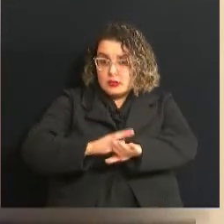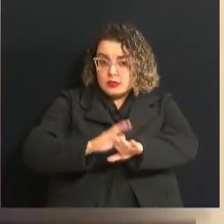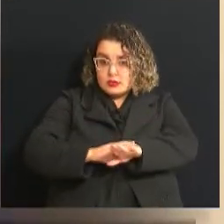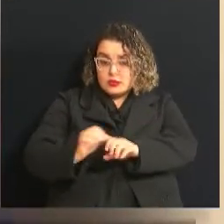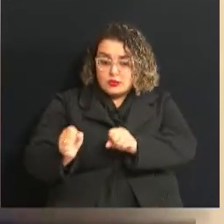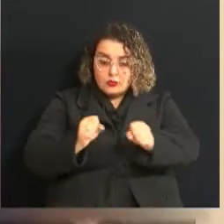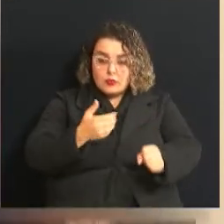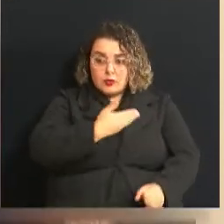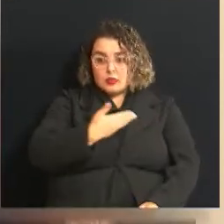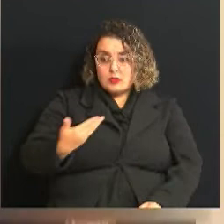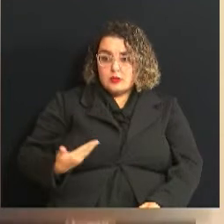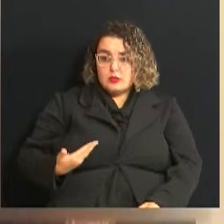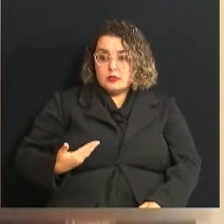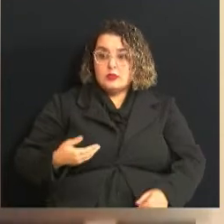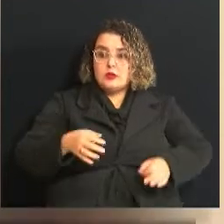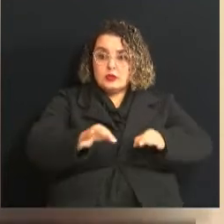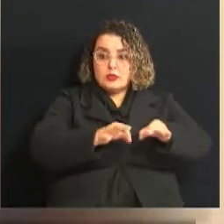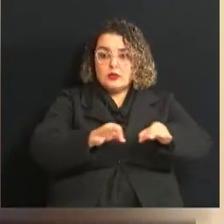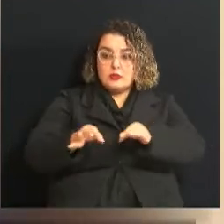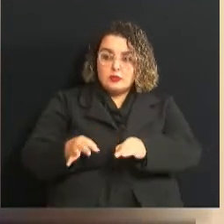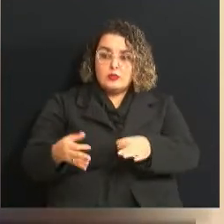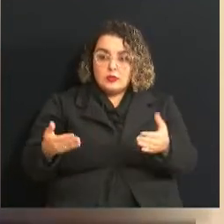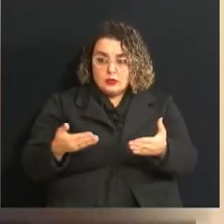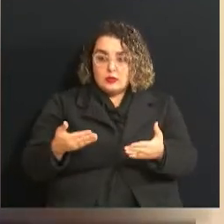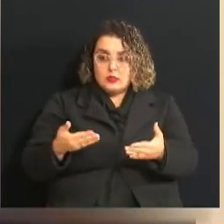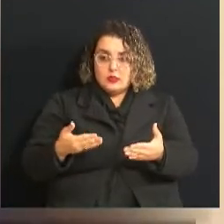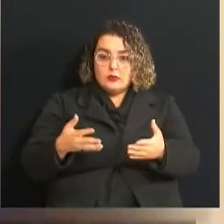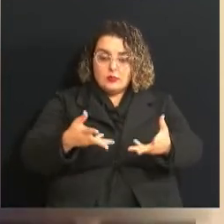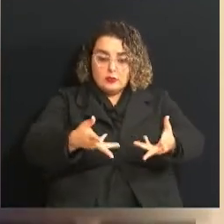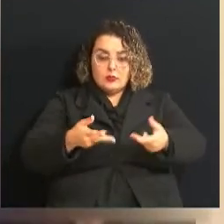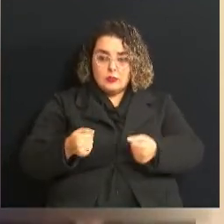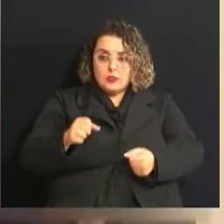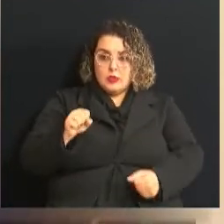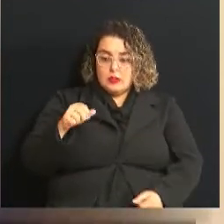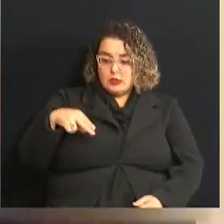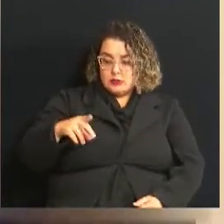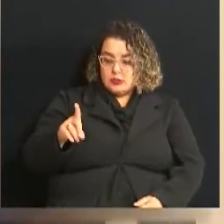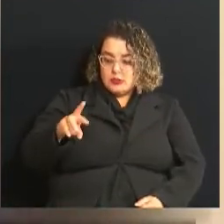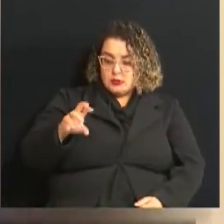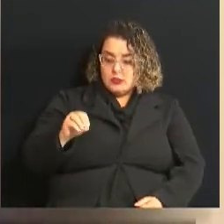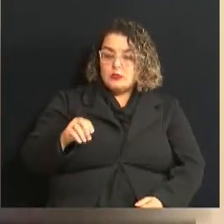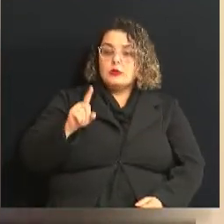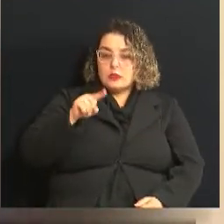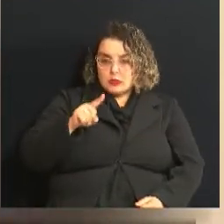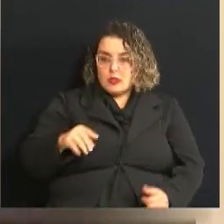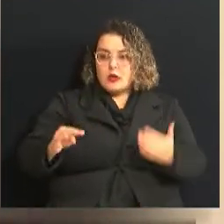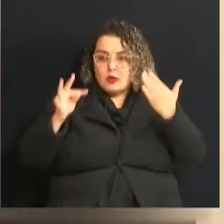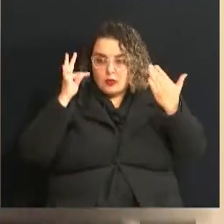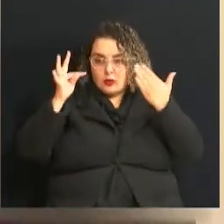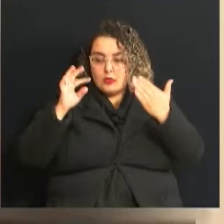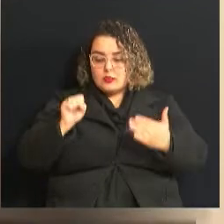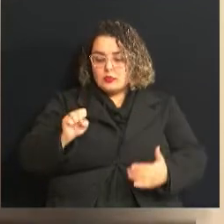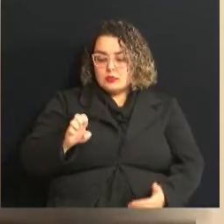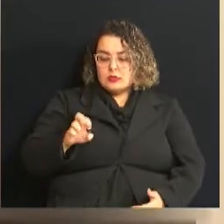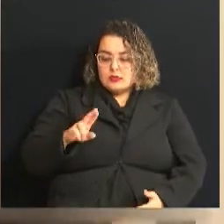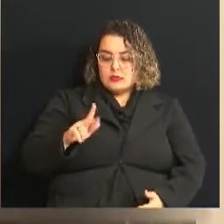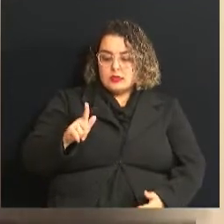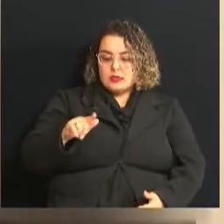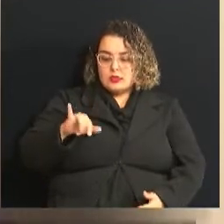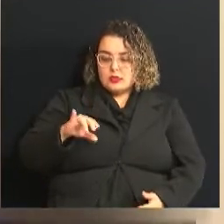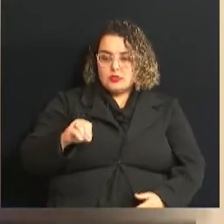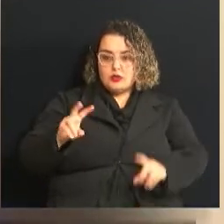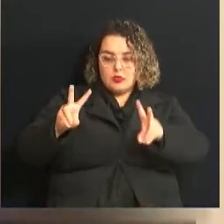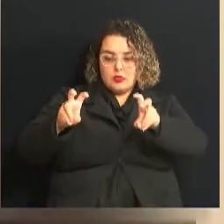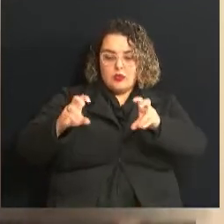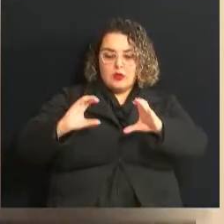público. Eu estou organizando agora um convite para o Sandro, que é o terapeuta do Sérgio, né, do famoso cabeção